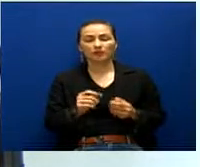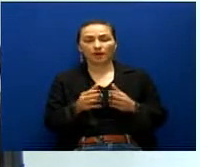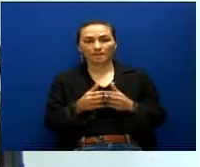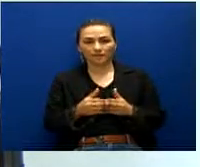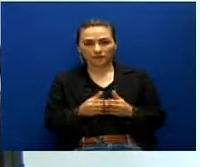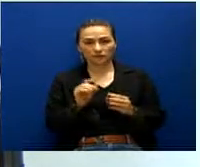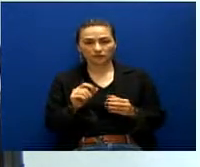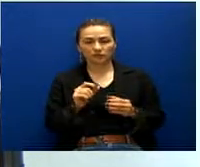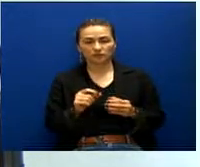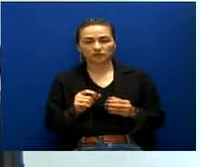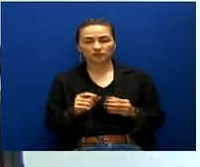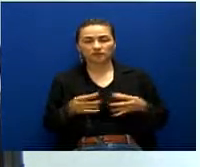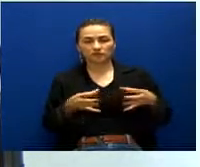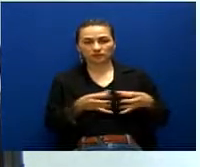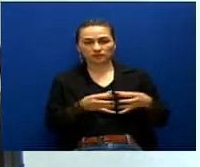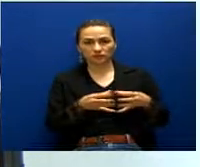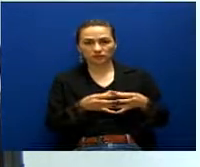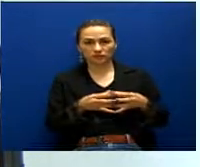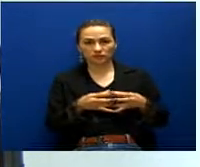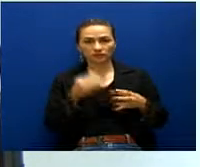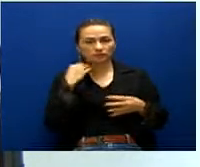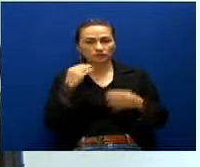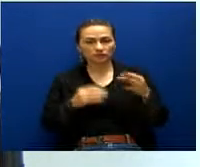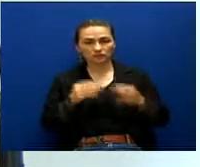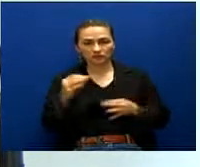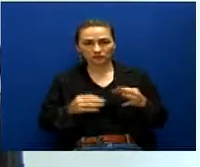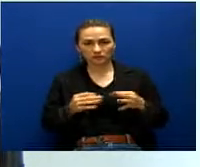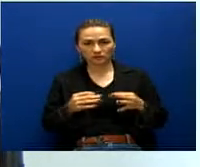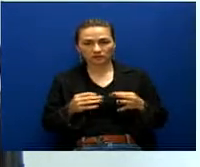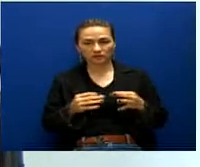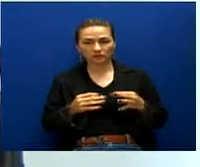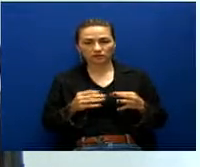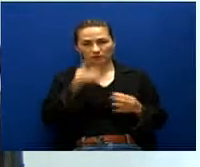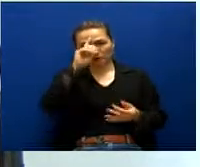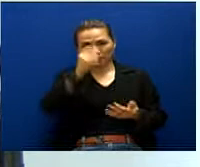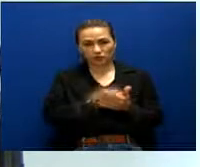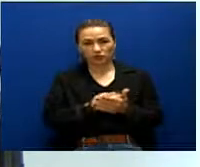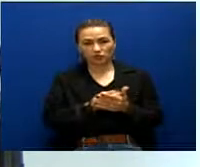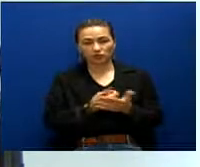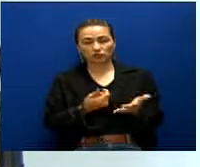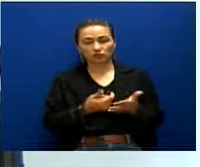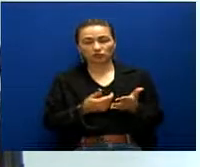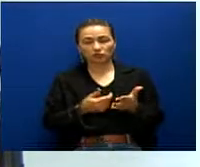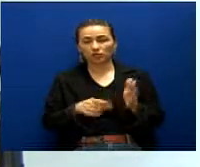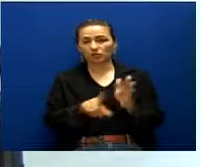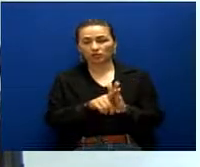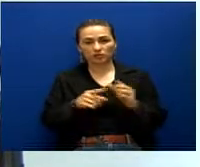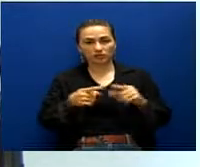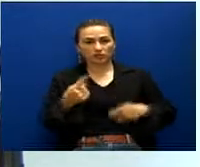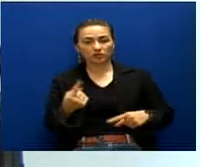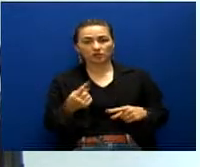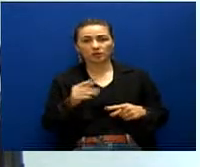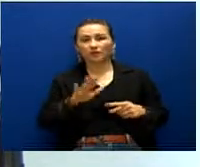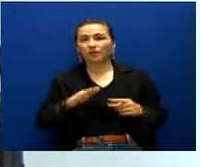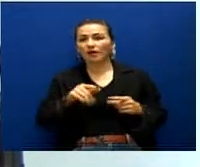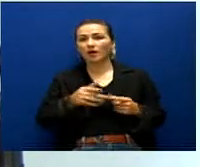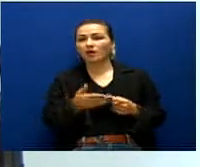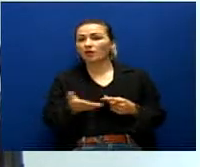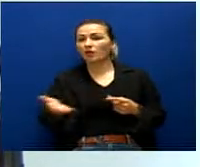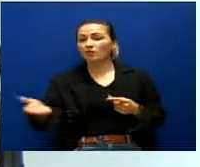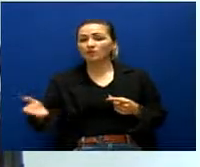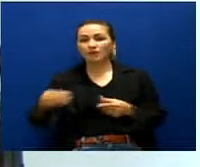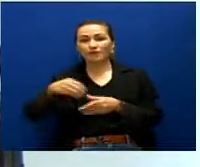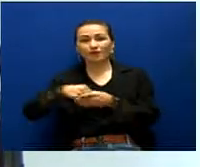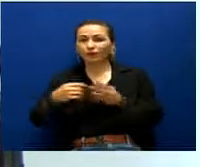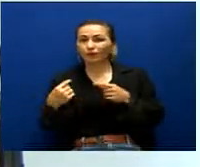ao parecer da comissão, para que possamos debater as emendas. Porque tem emenda que eu gostaria de defender e gostaria de ouvir os